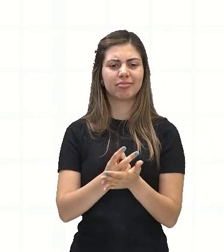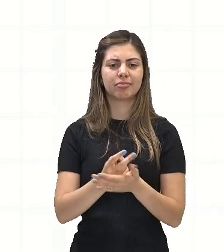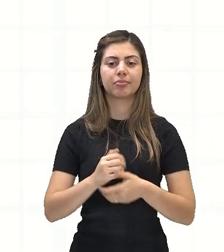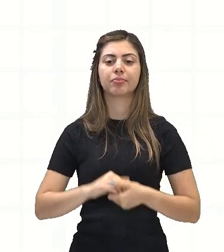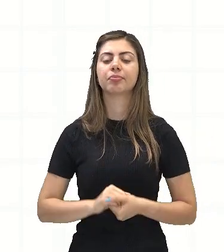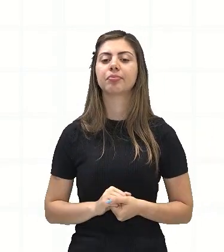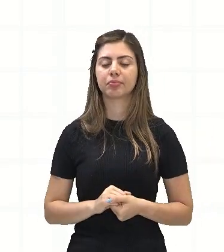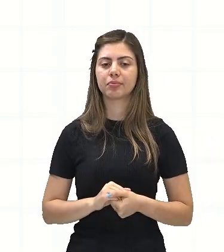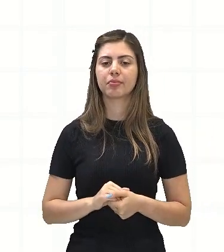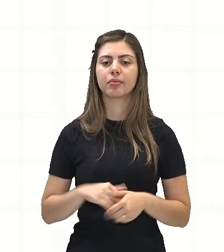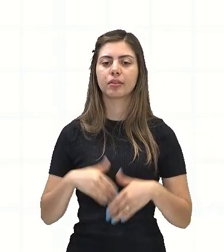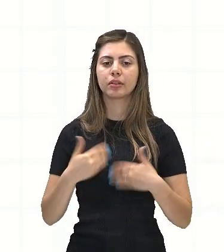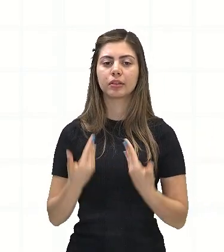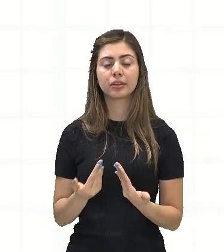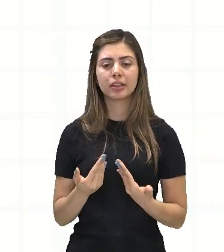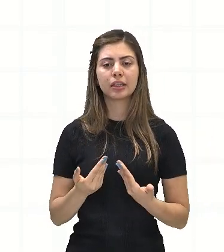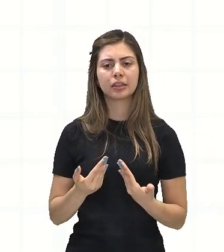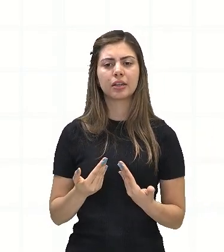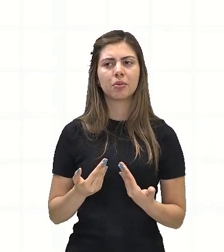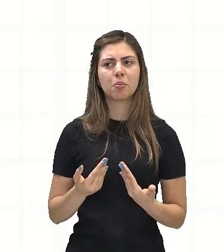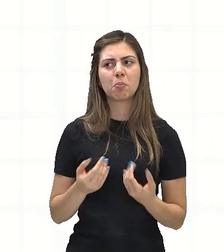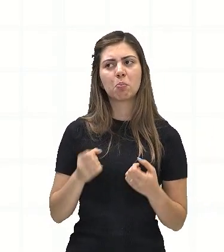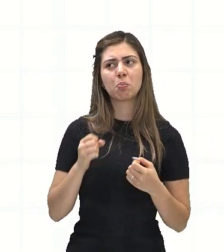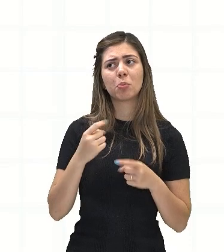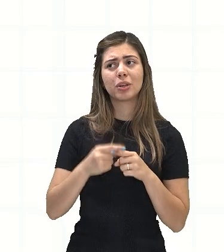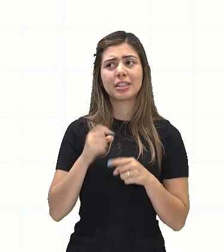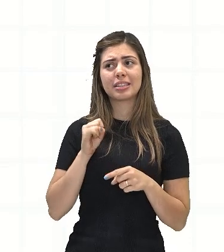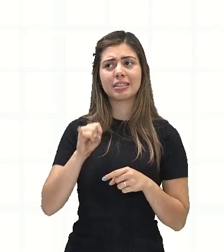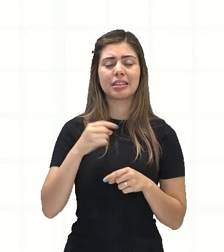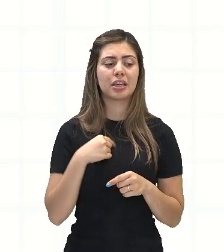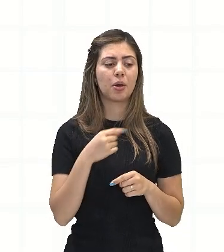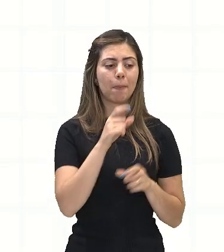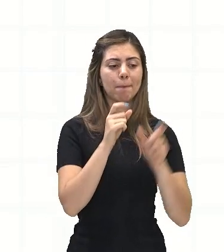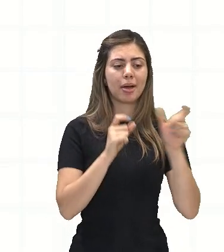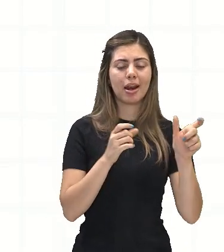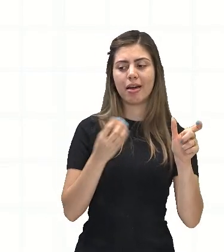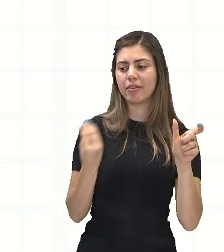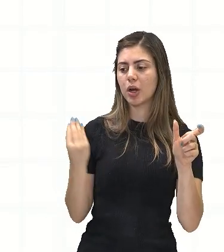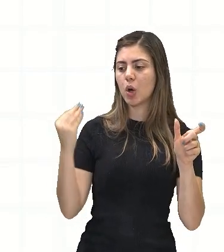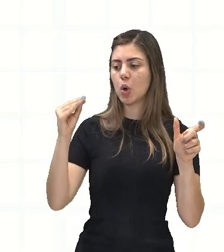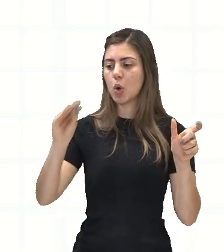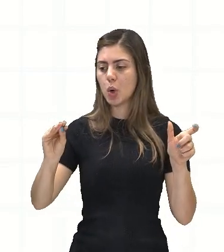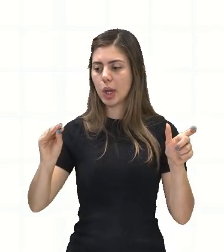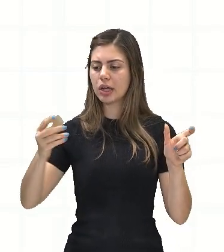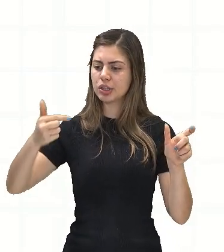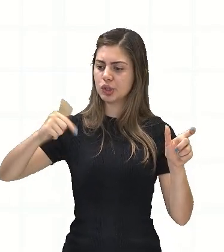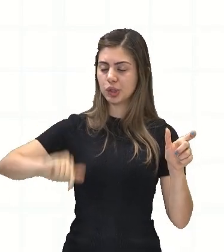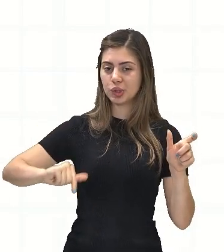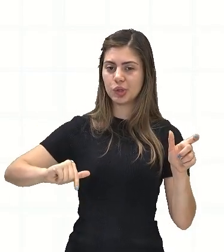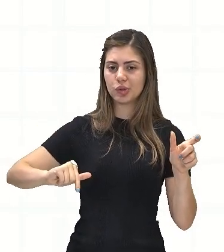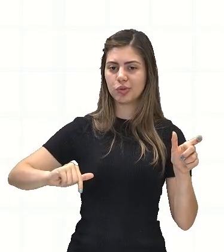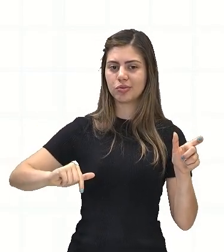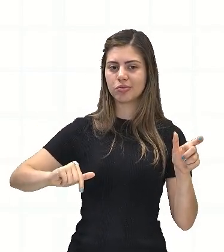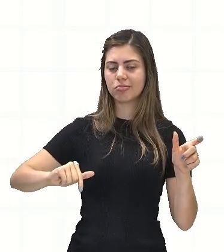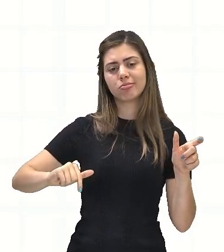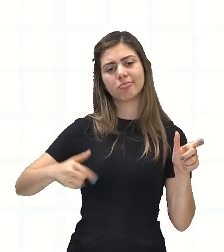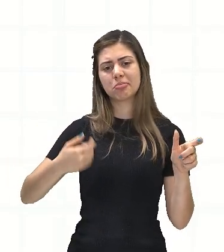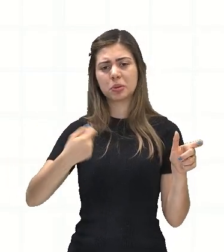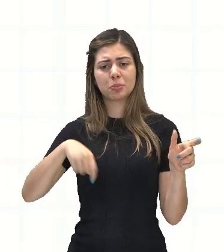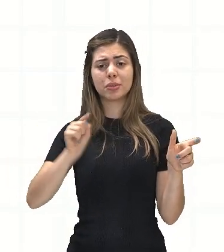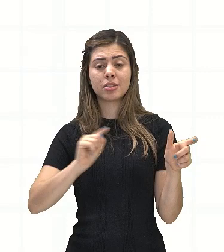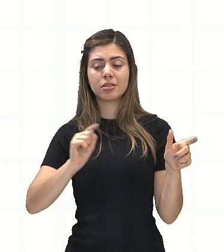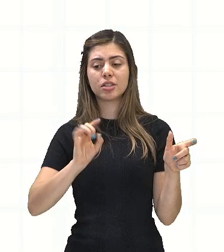a conferência reunirá, eu elimino uma repetição e faço esse processo de elipse